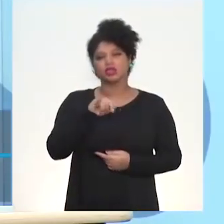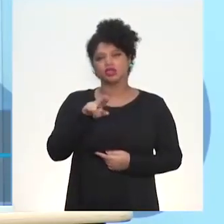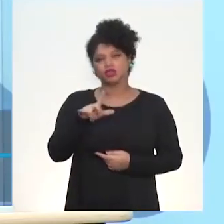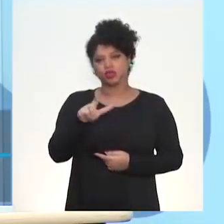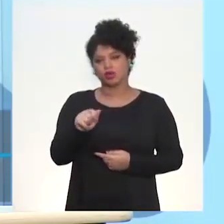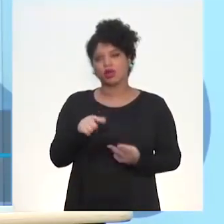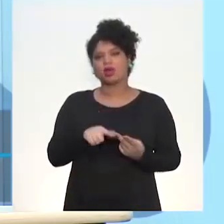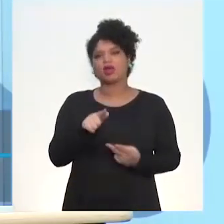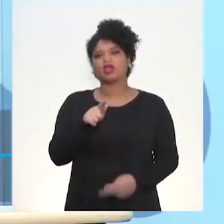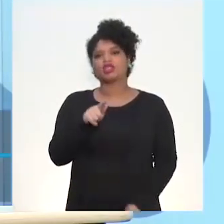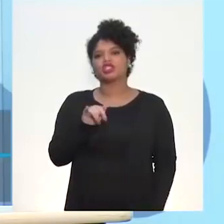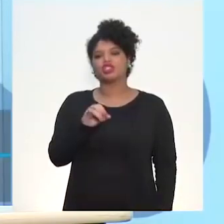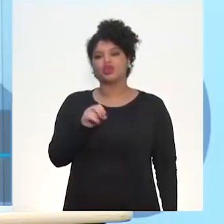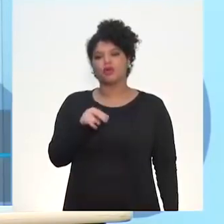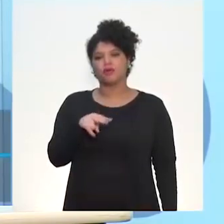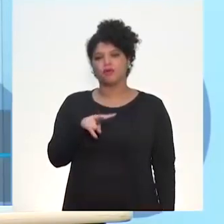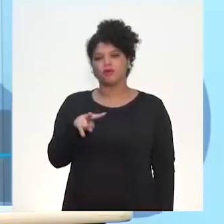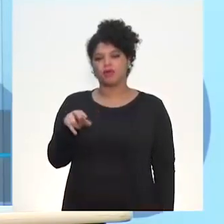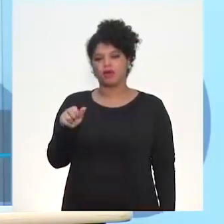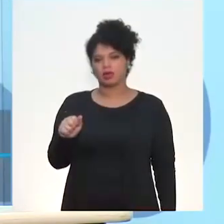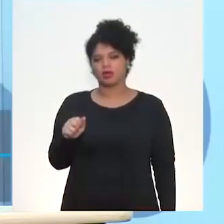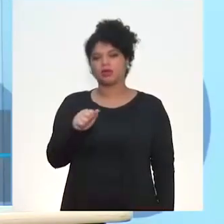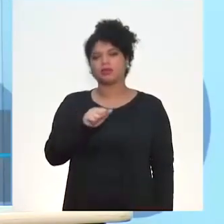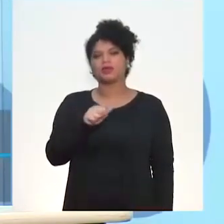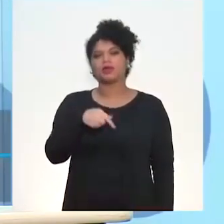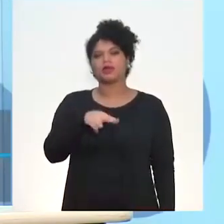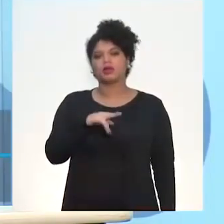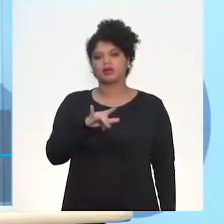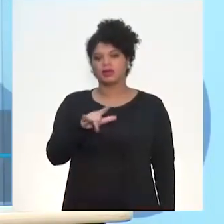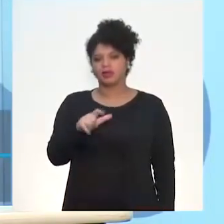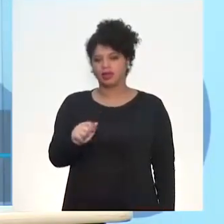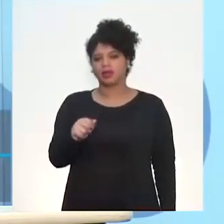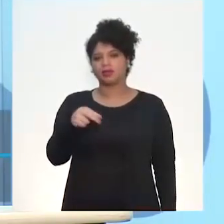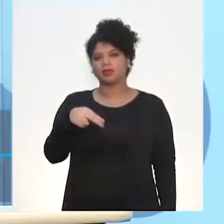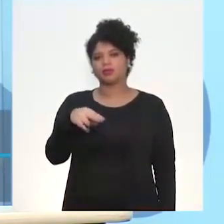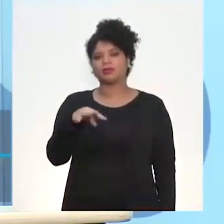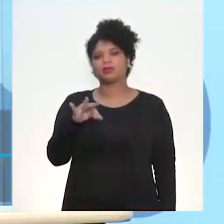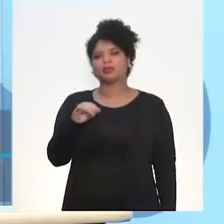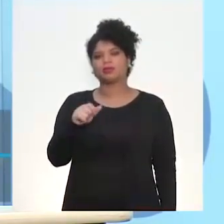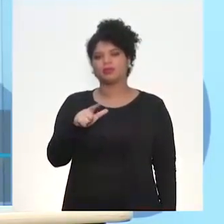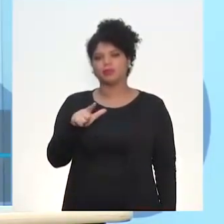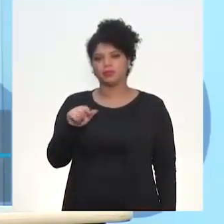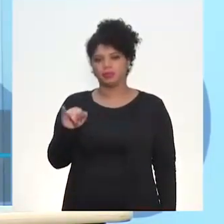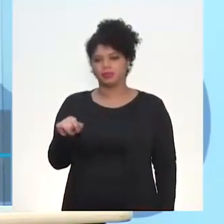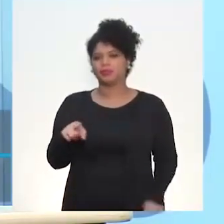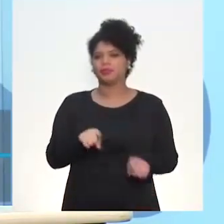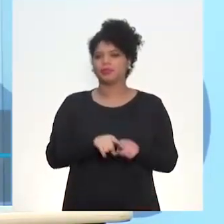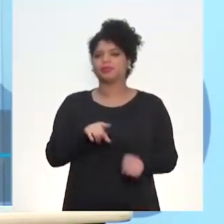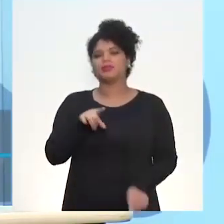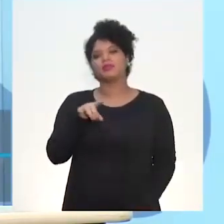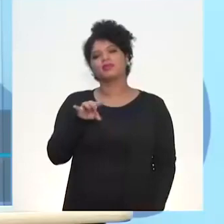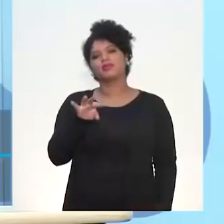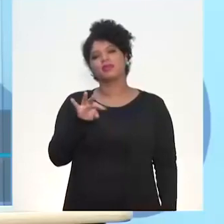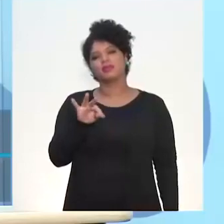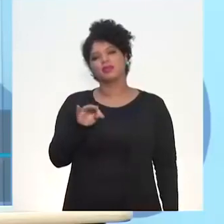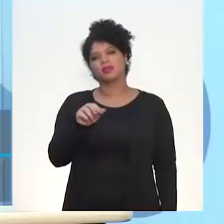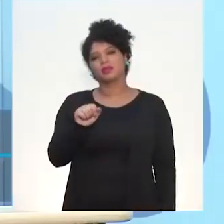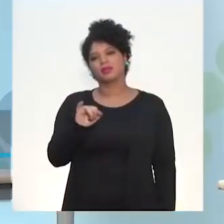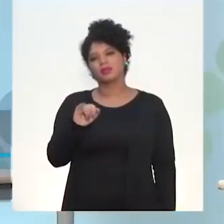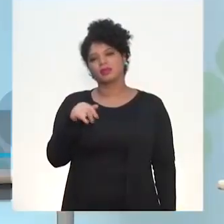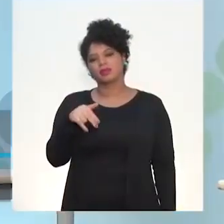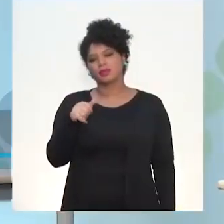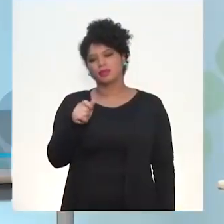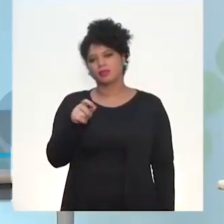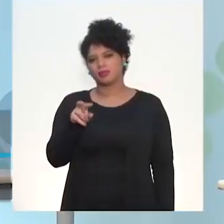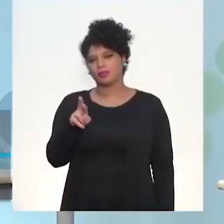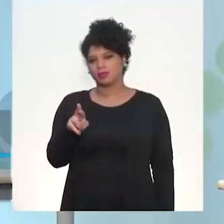Giovana, Kilian, Ana Cristina, Flávia, Nathalie, Vitória, Vinícius e Tainara. Professora Roberta, vamos conferir?